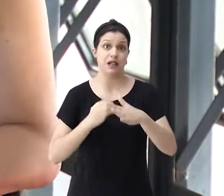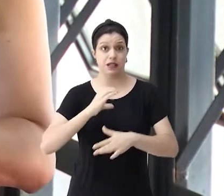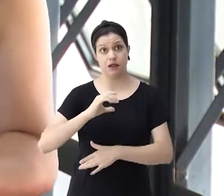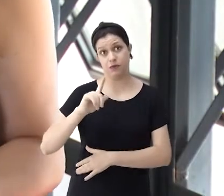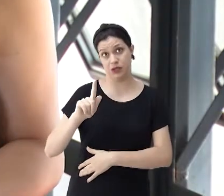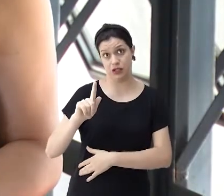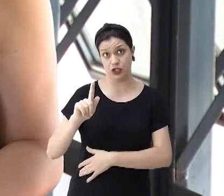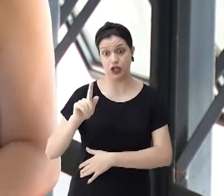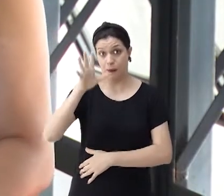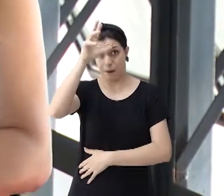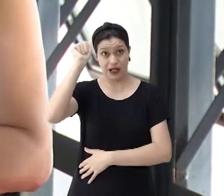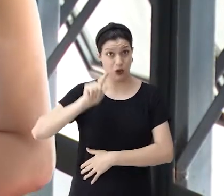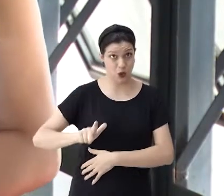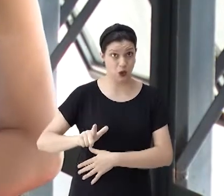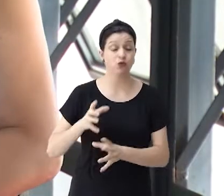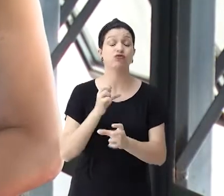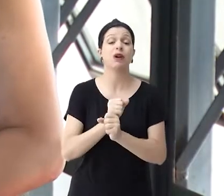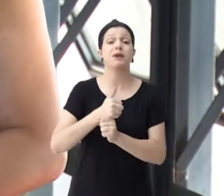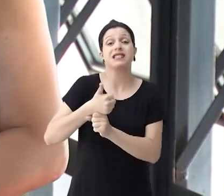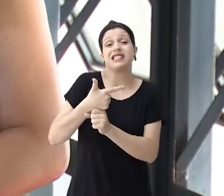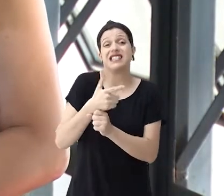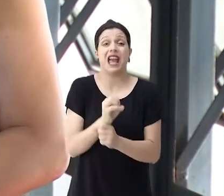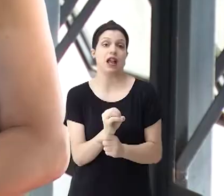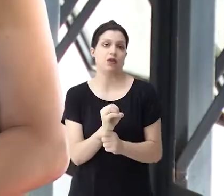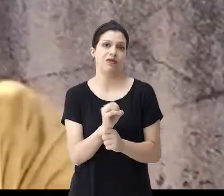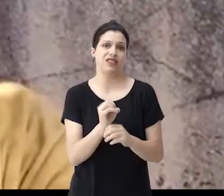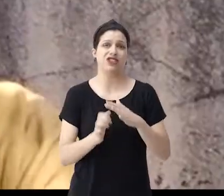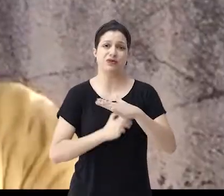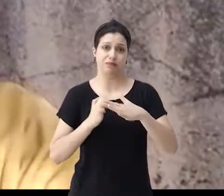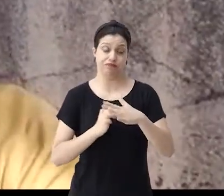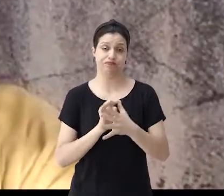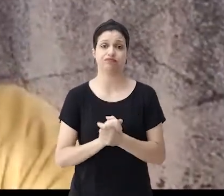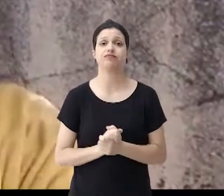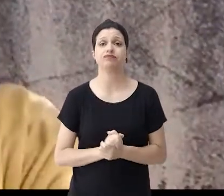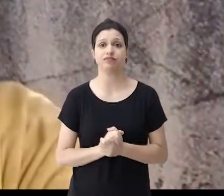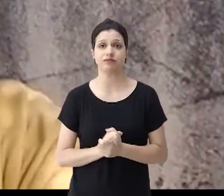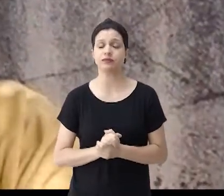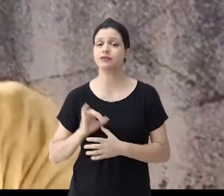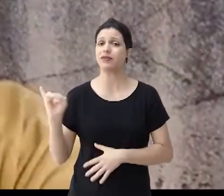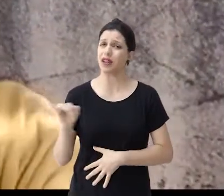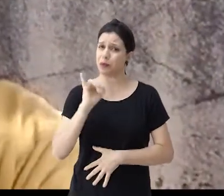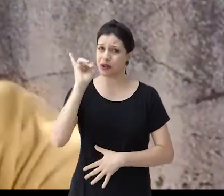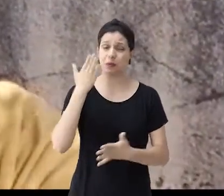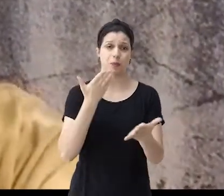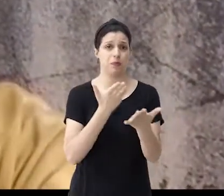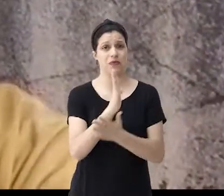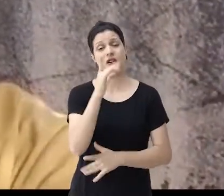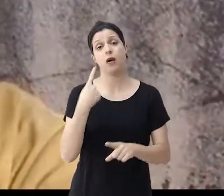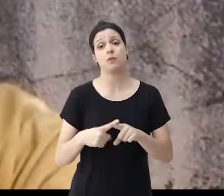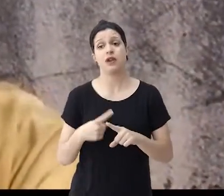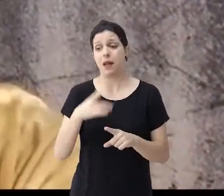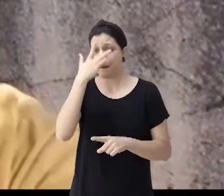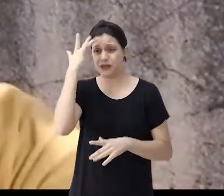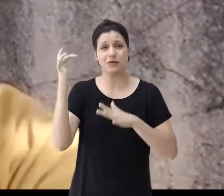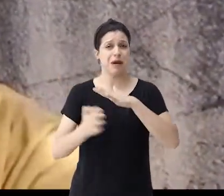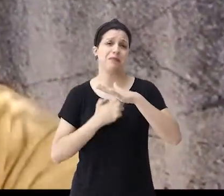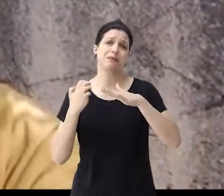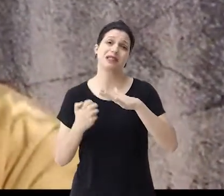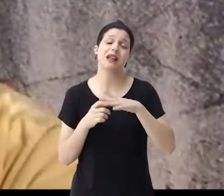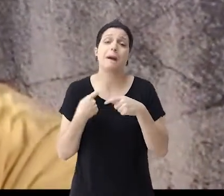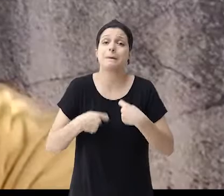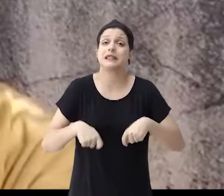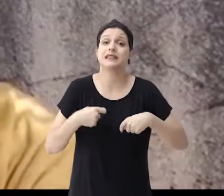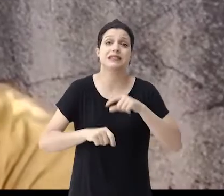Grande, 120 em todo o Mato Grosso do Sul. É muito importante que fosse aprovado para que